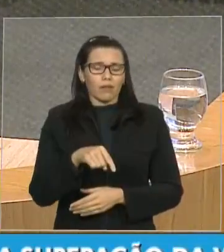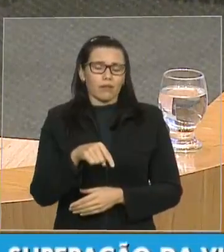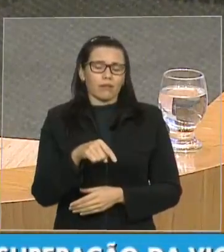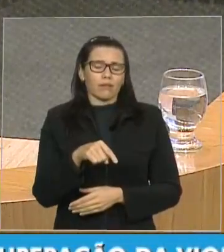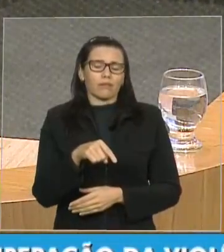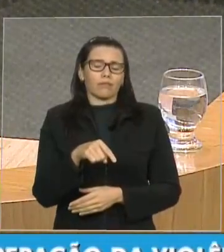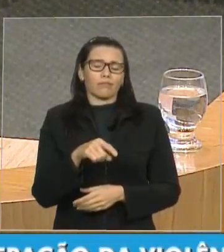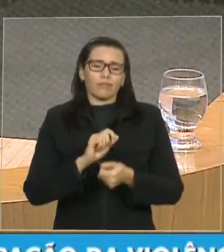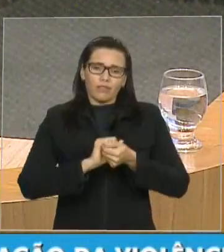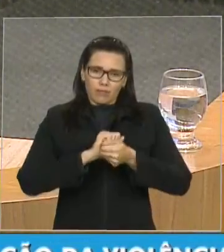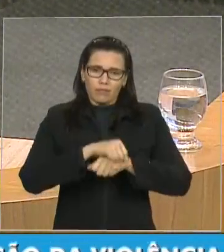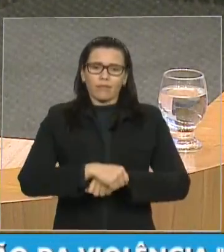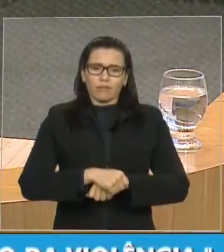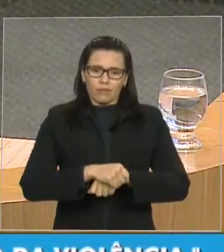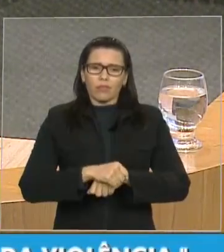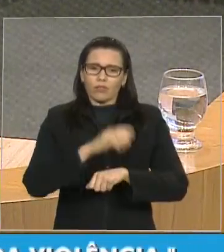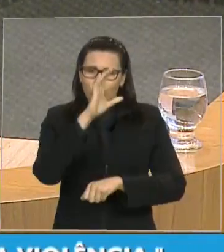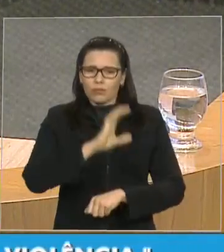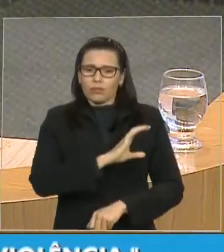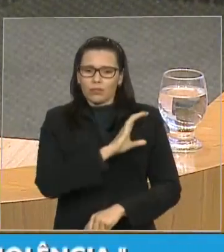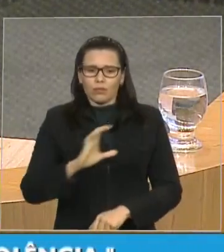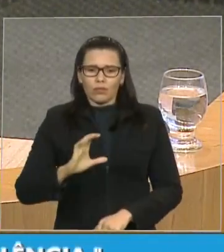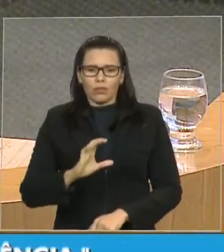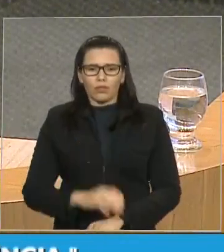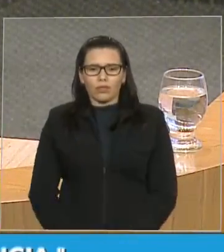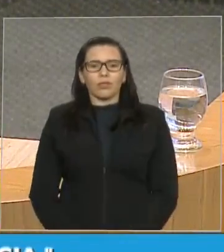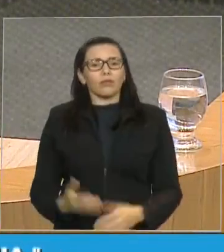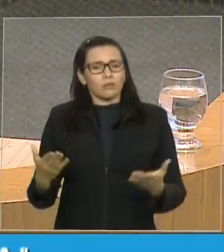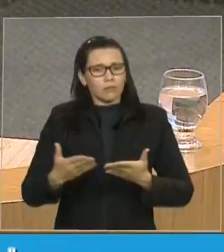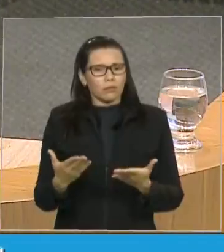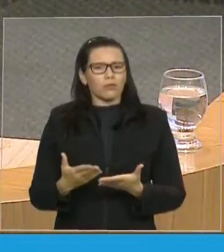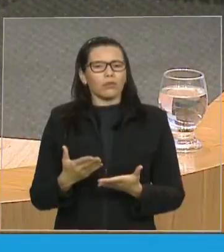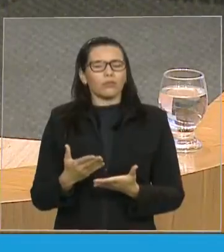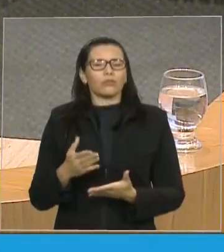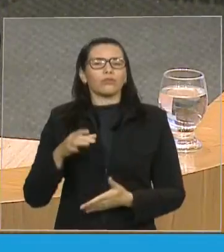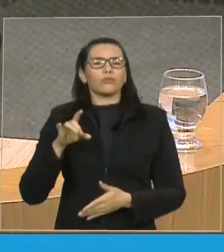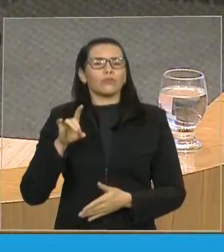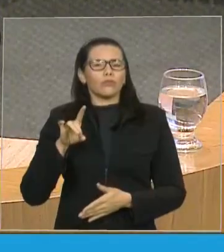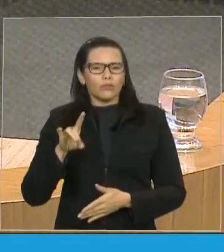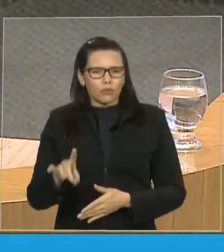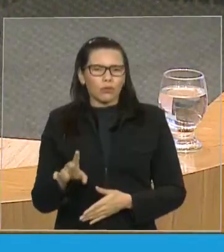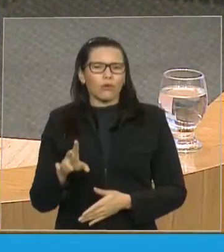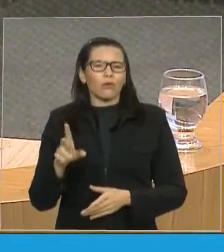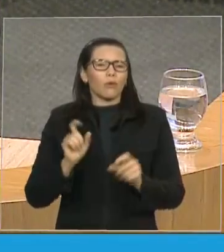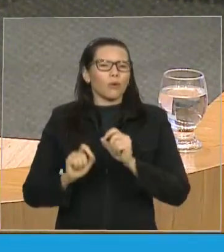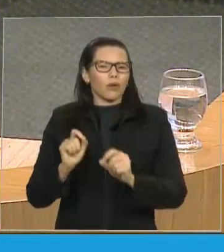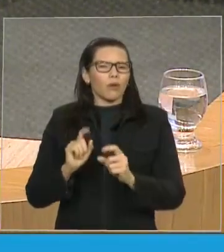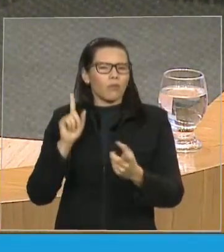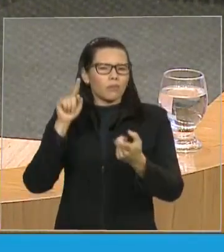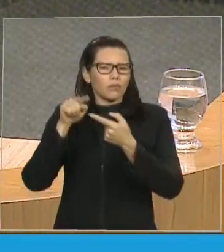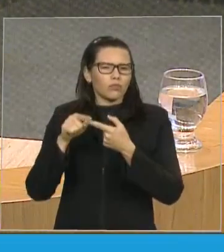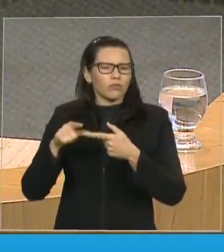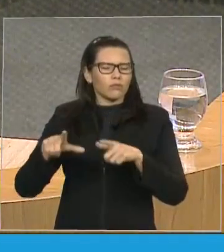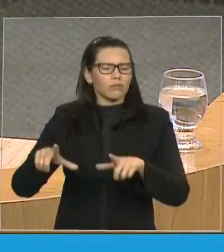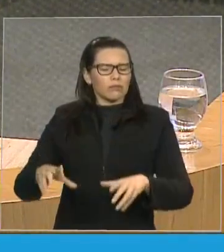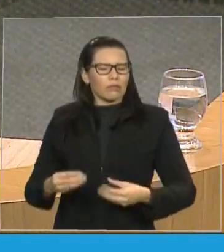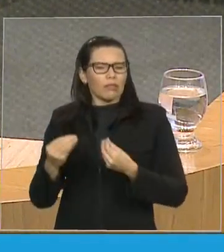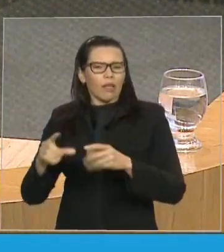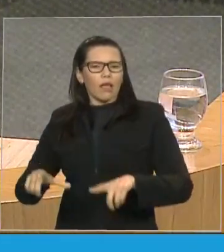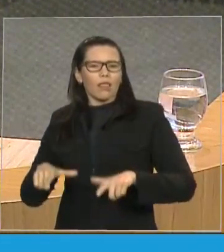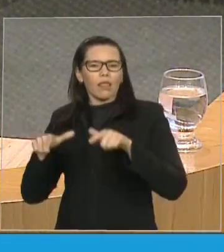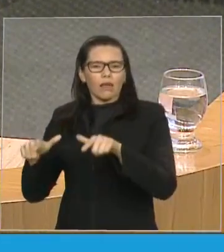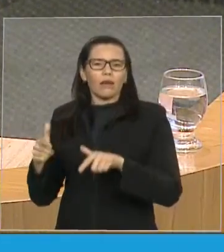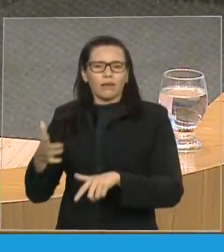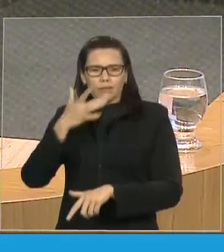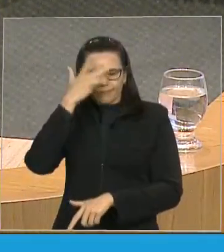Né, avançamos e hoje não formamos só padre, formamos professores, formamos pensadores, pesquisadores,